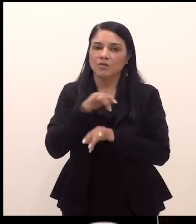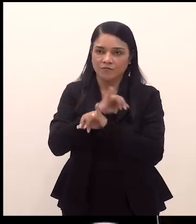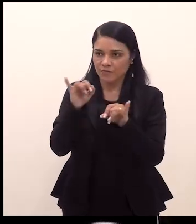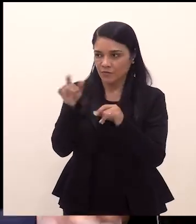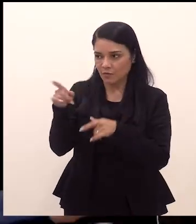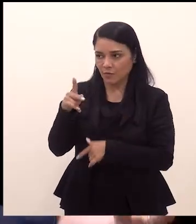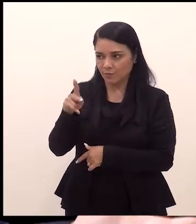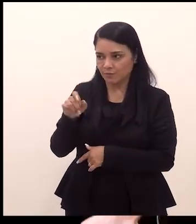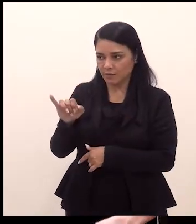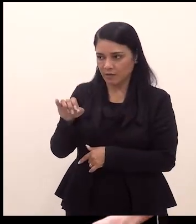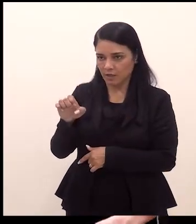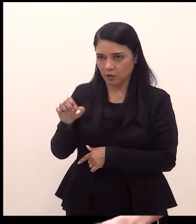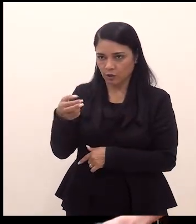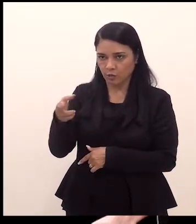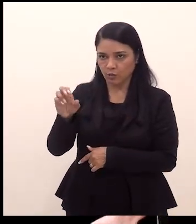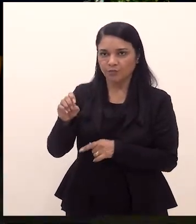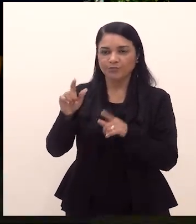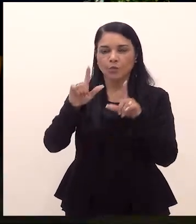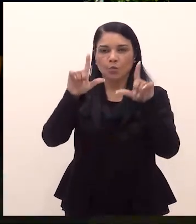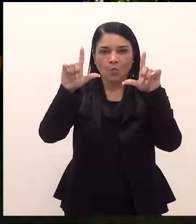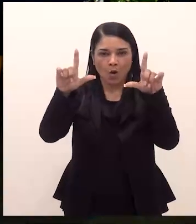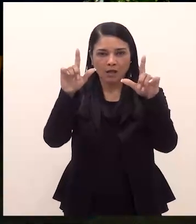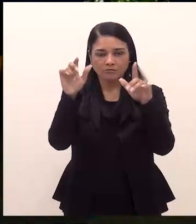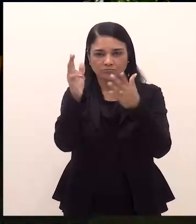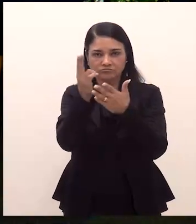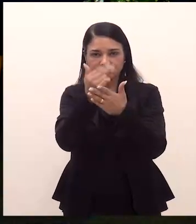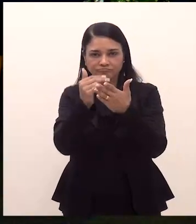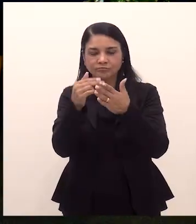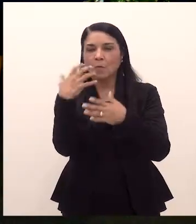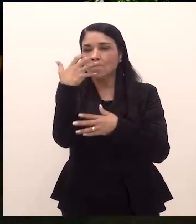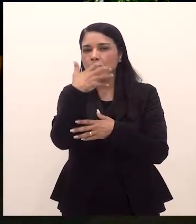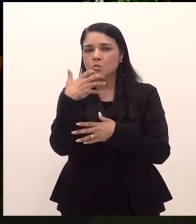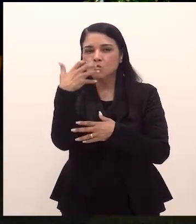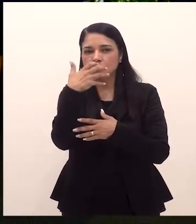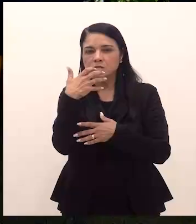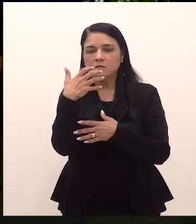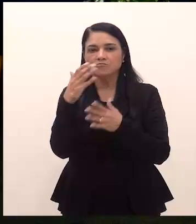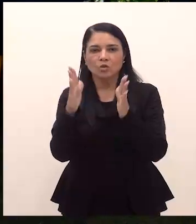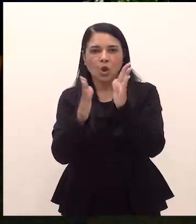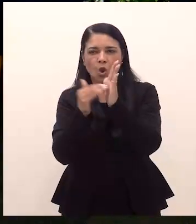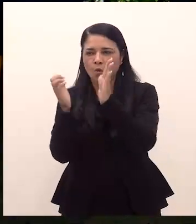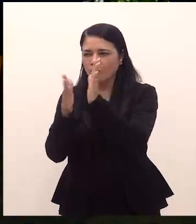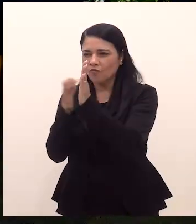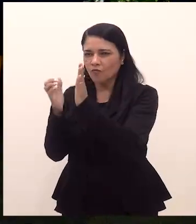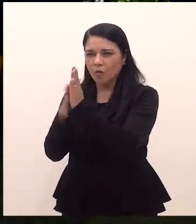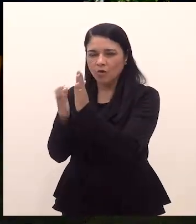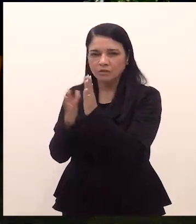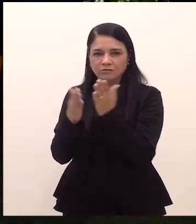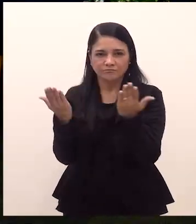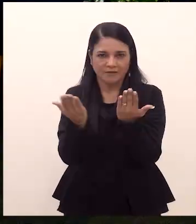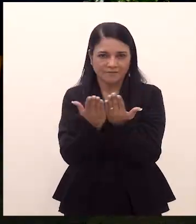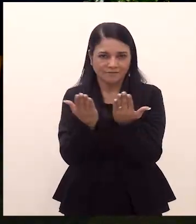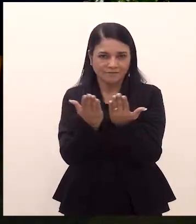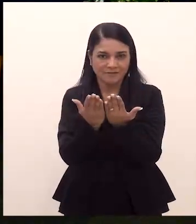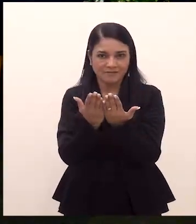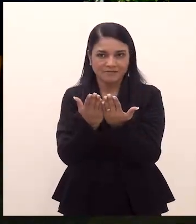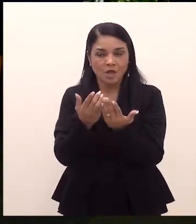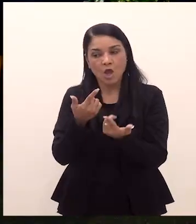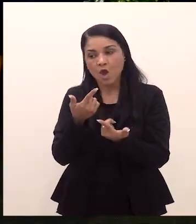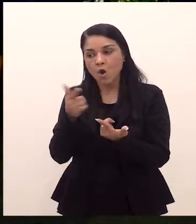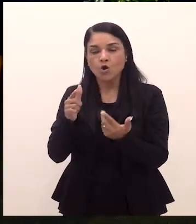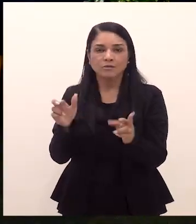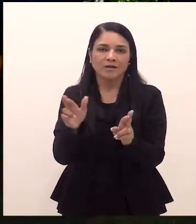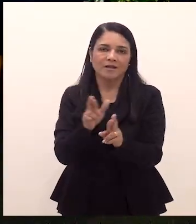sintético. O Pedro estava comentando que ele fez um quadro super interessante sobre a música, os louvores e a música evangélica.